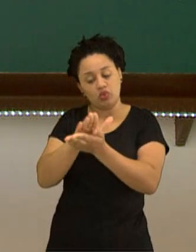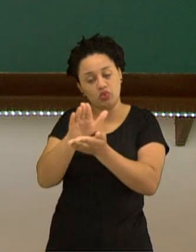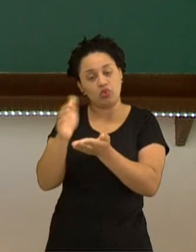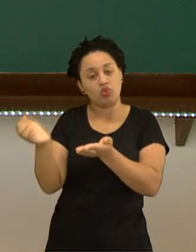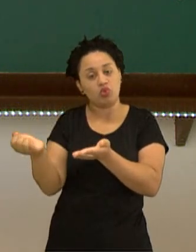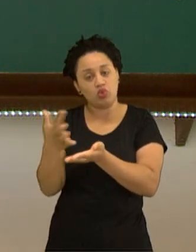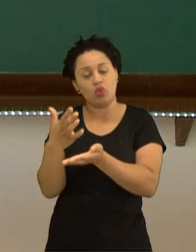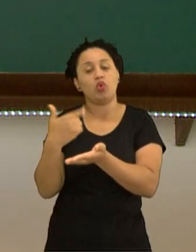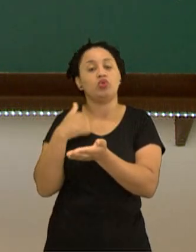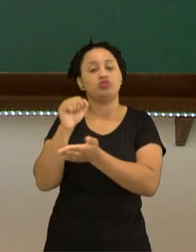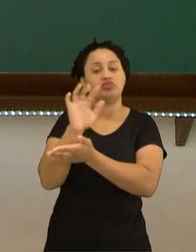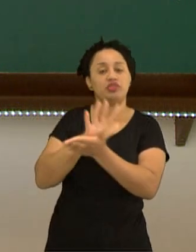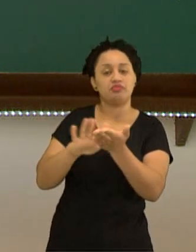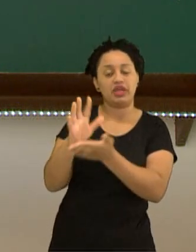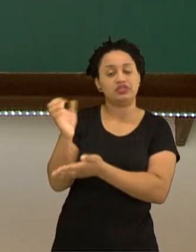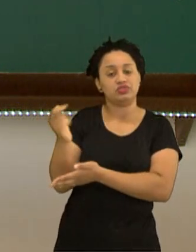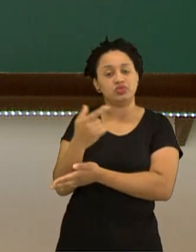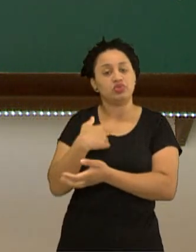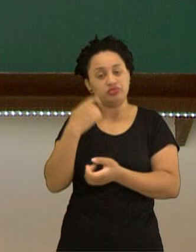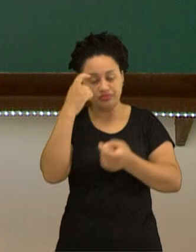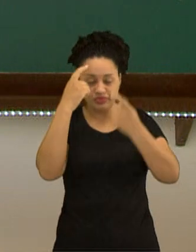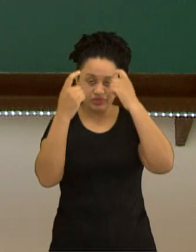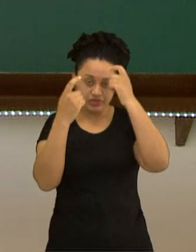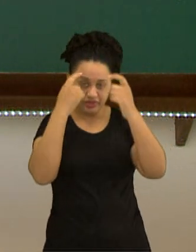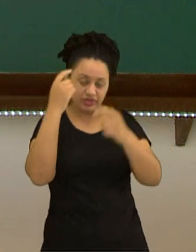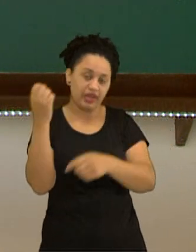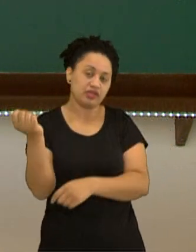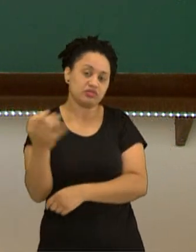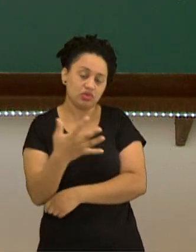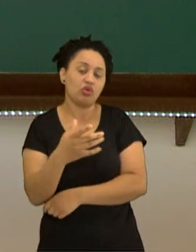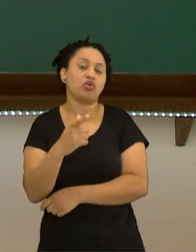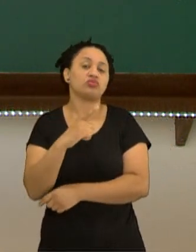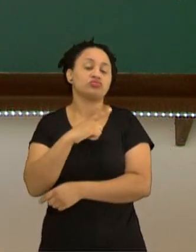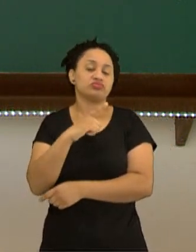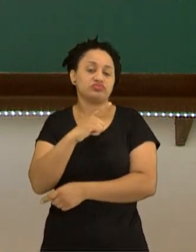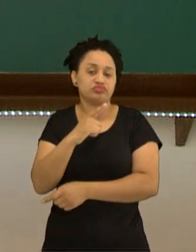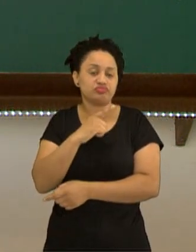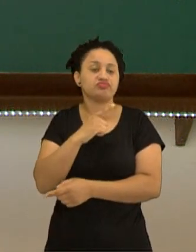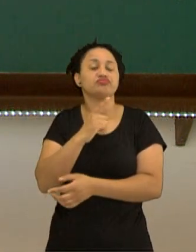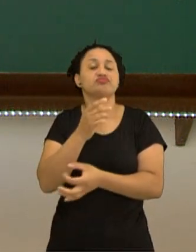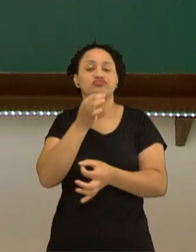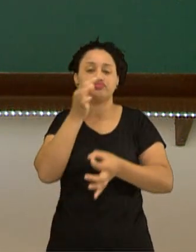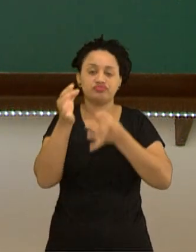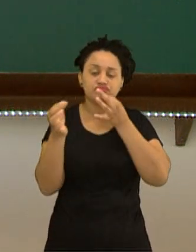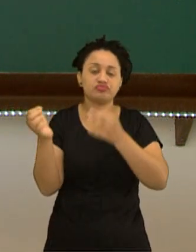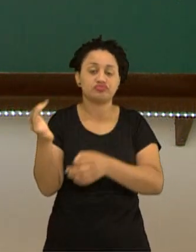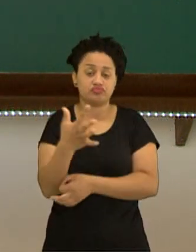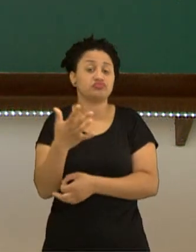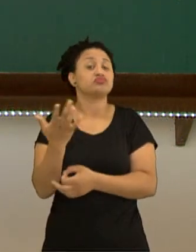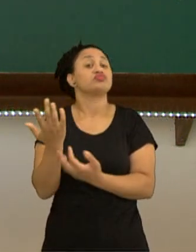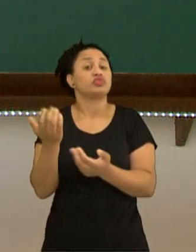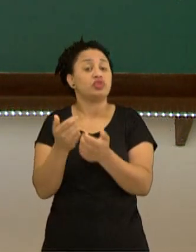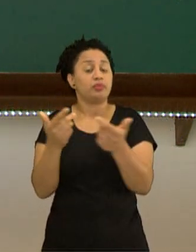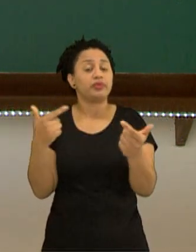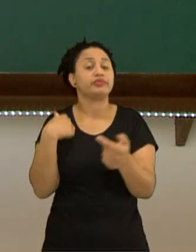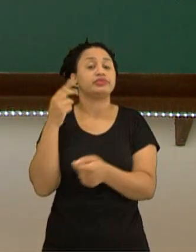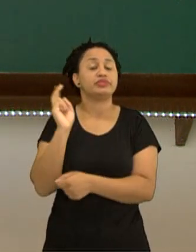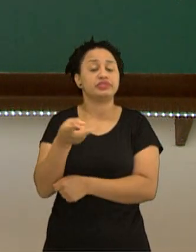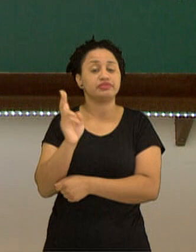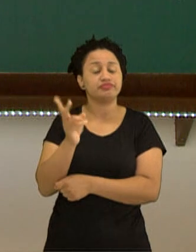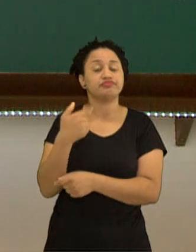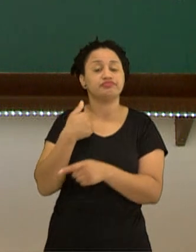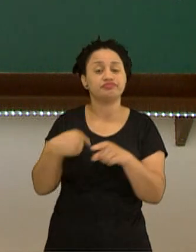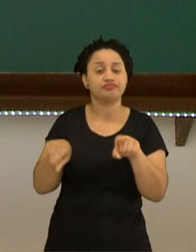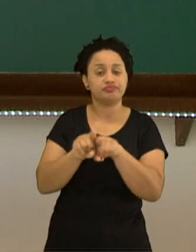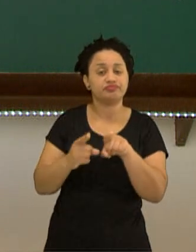com novas ideias, novos prefácios, novos comentários. Então, é algo que sempre está durando